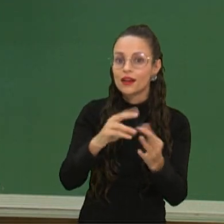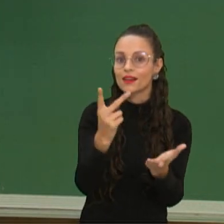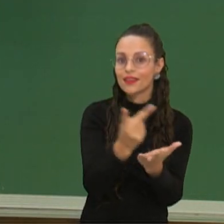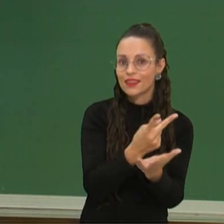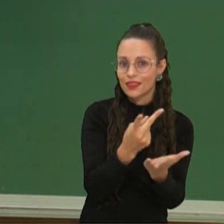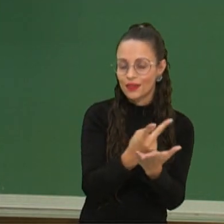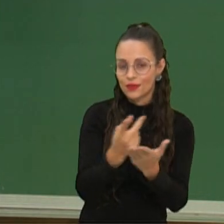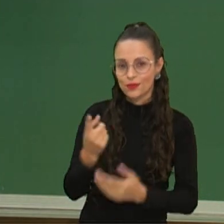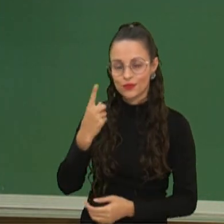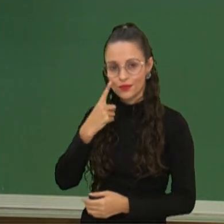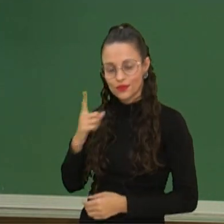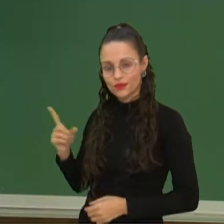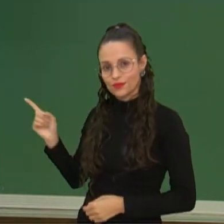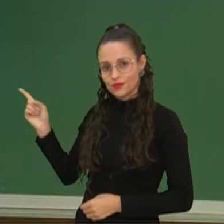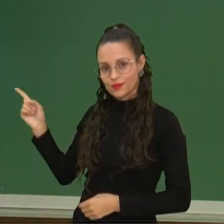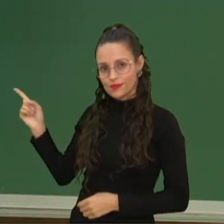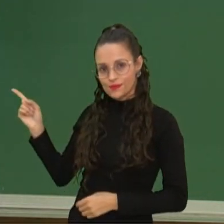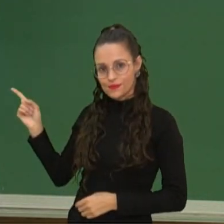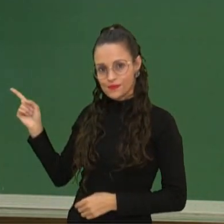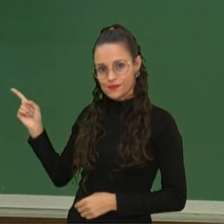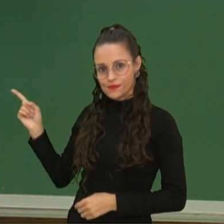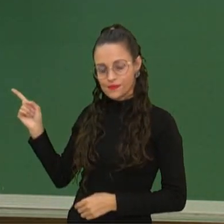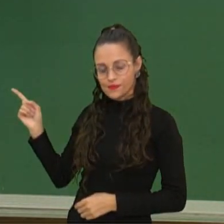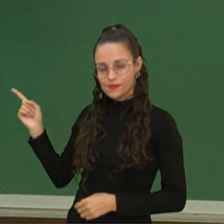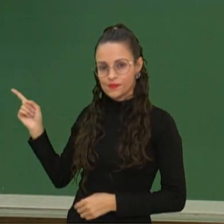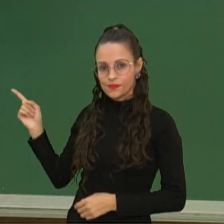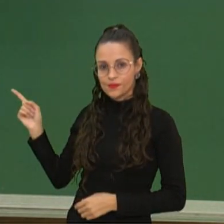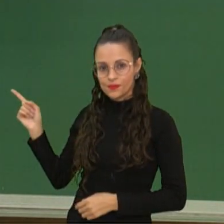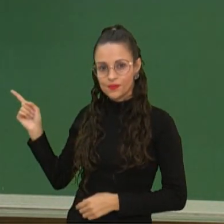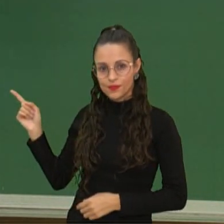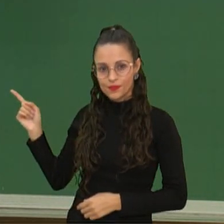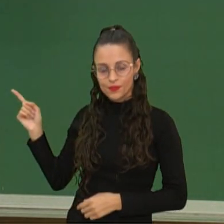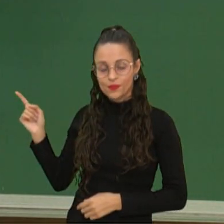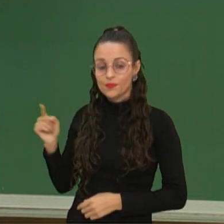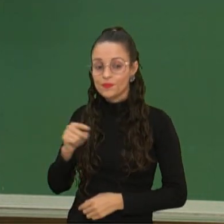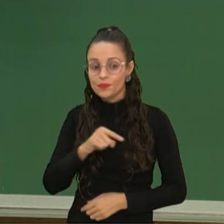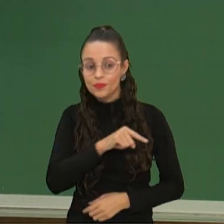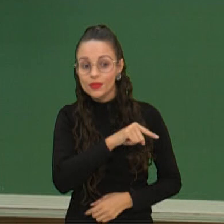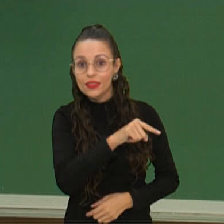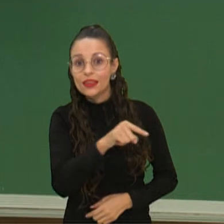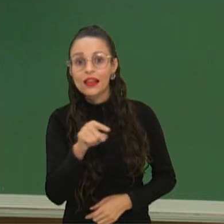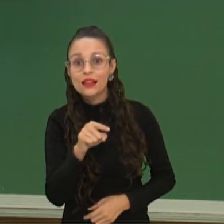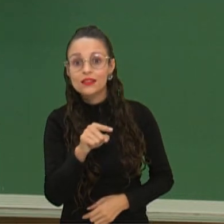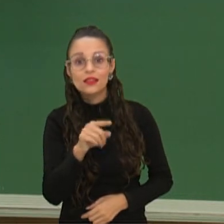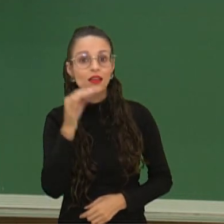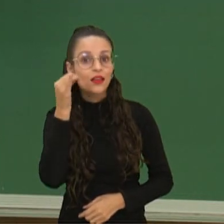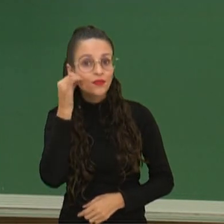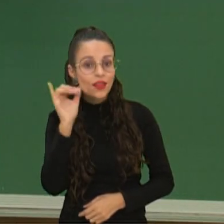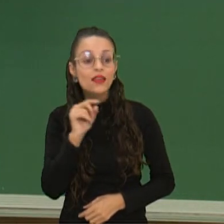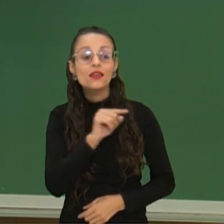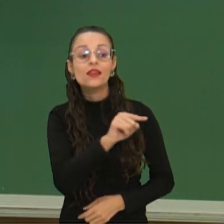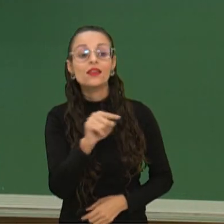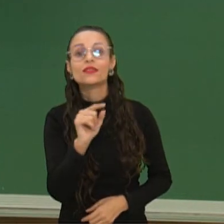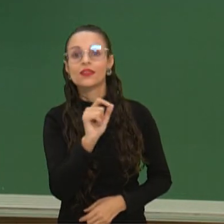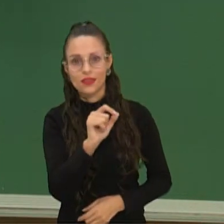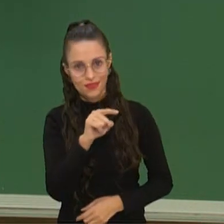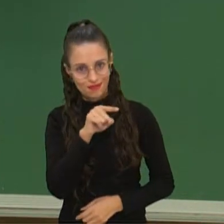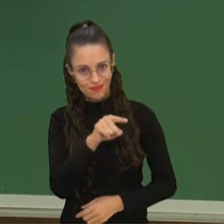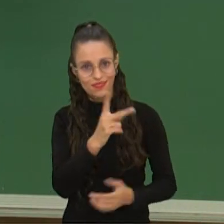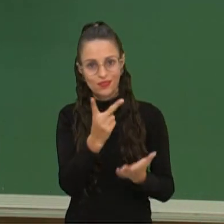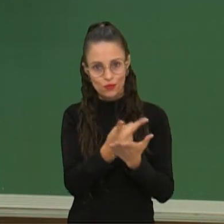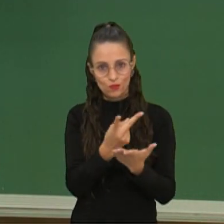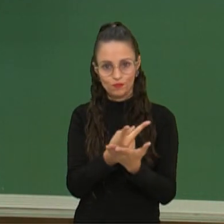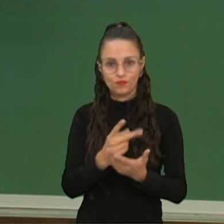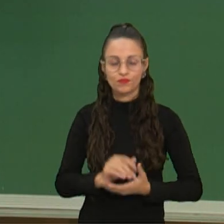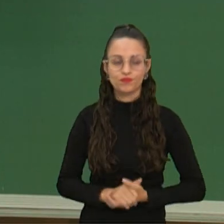aqui, they are avoided by us. Eles são evitados. Eles o quê? Os erros.